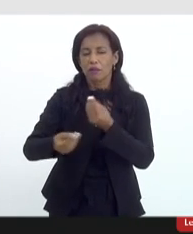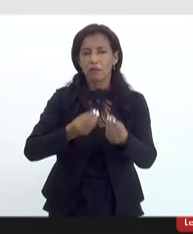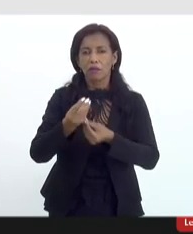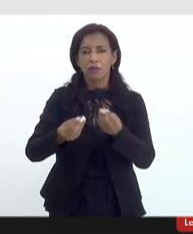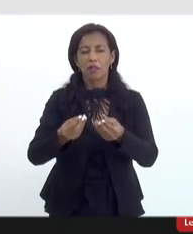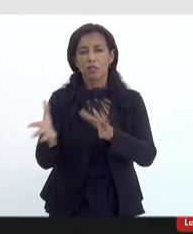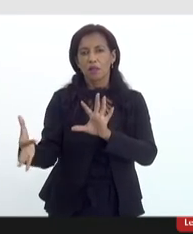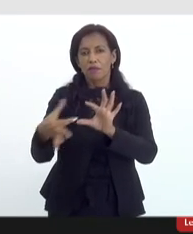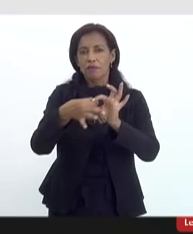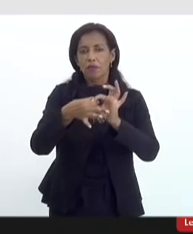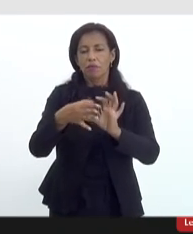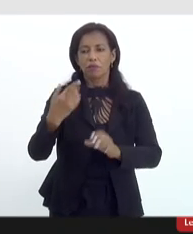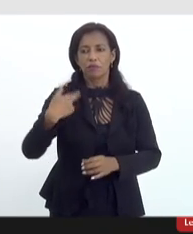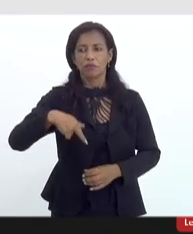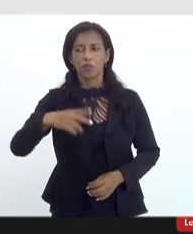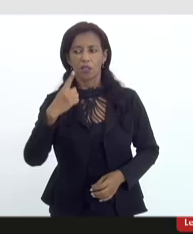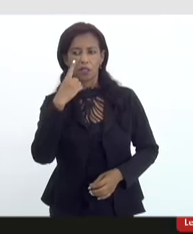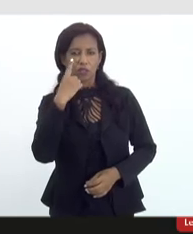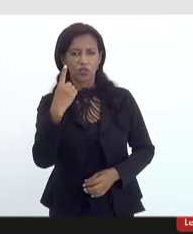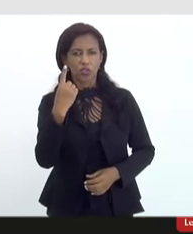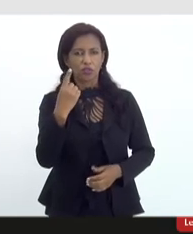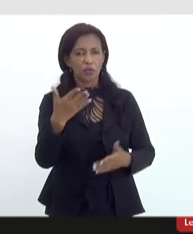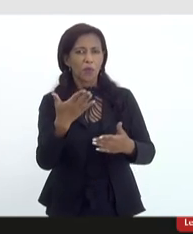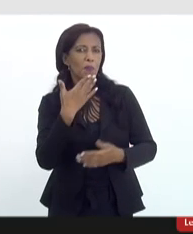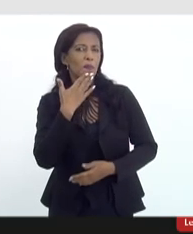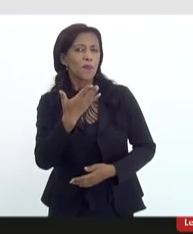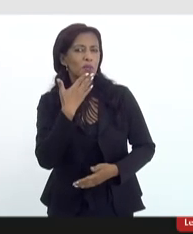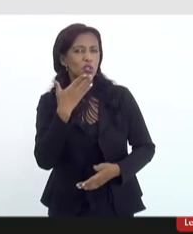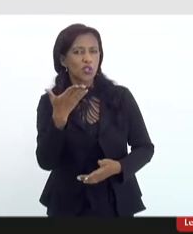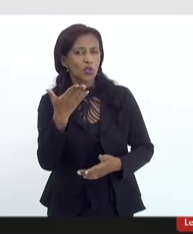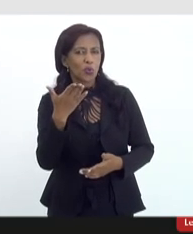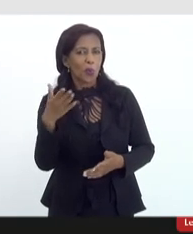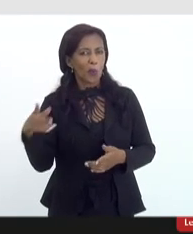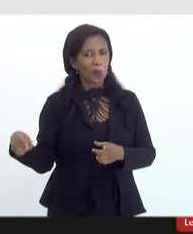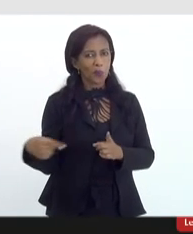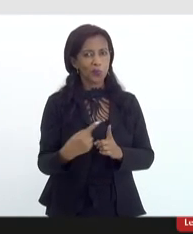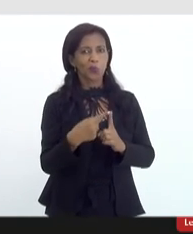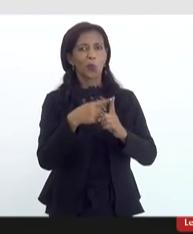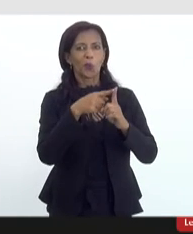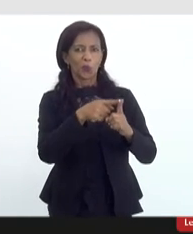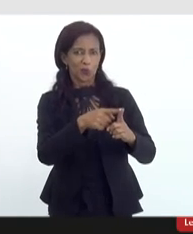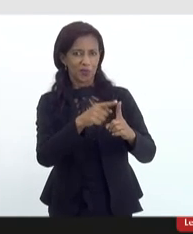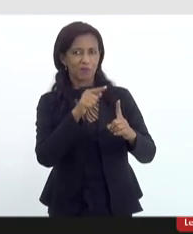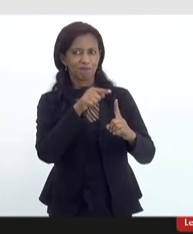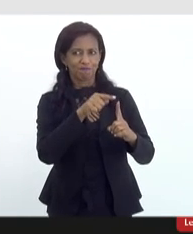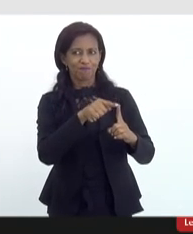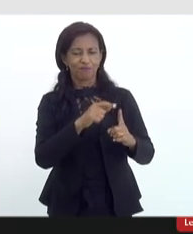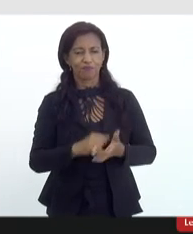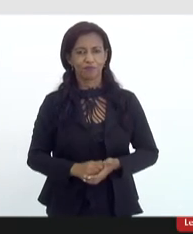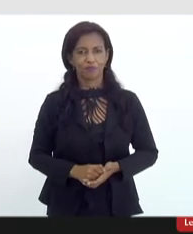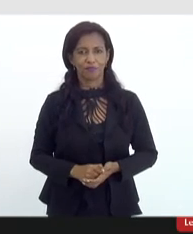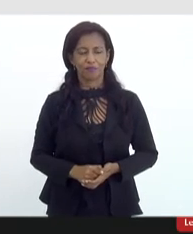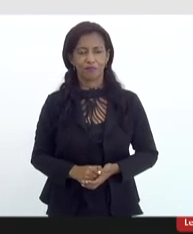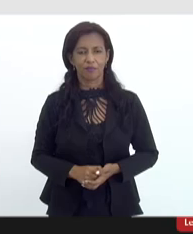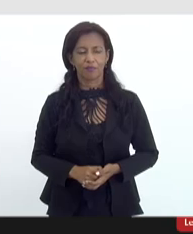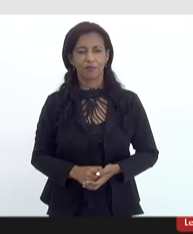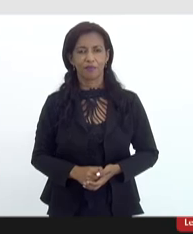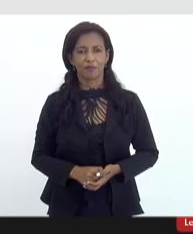dessa vinculação religiosa, e a gente vê aí um apelo ao exclusivismo. Essa também é uma dimensão importante em termos do